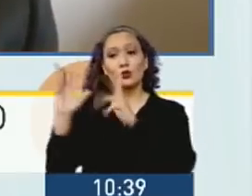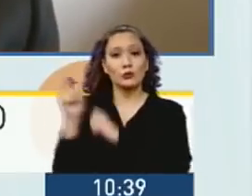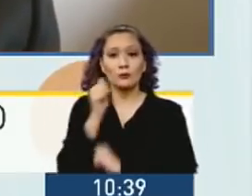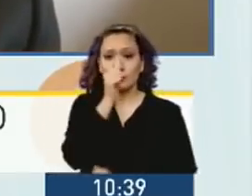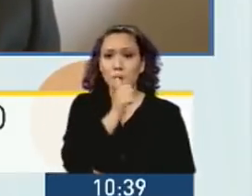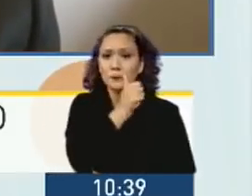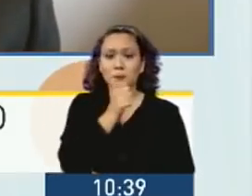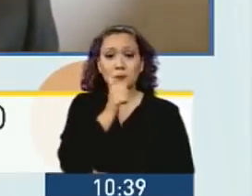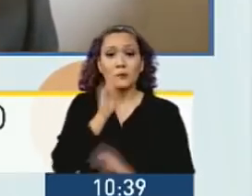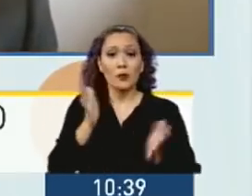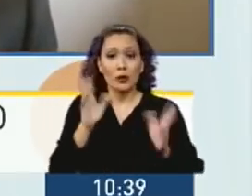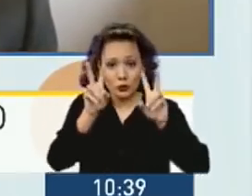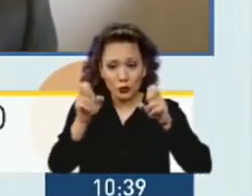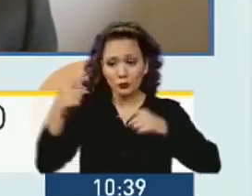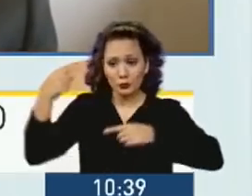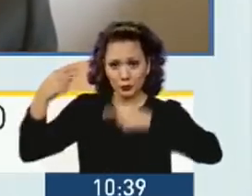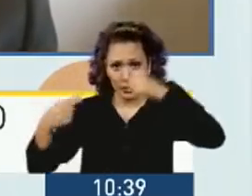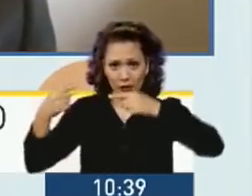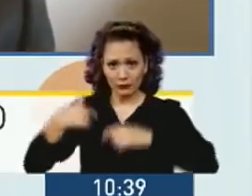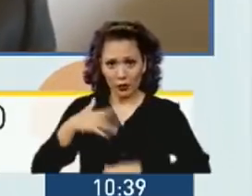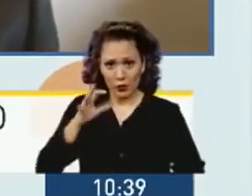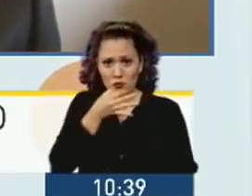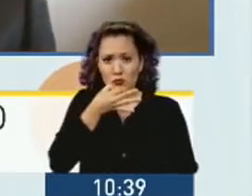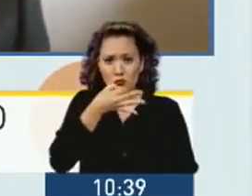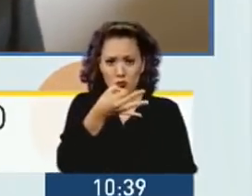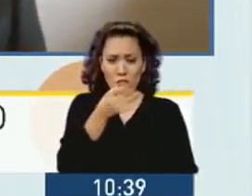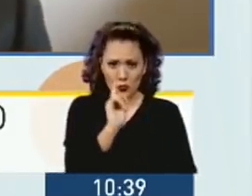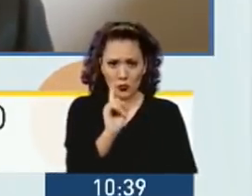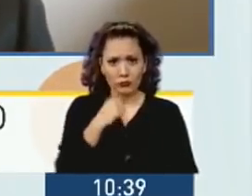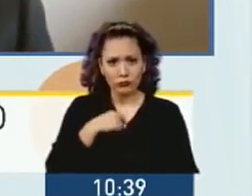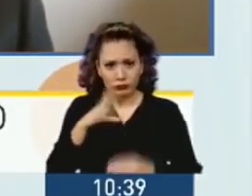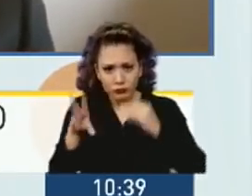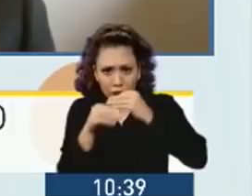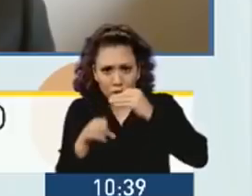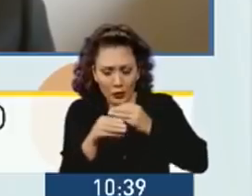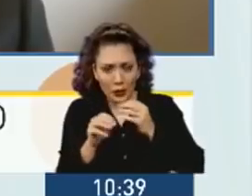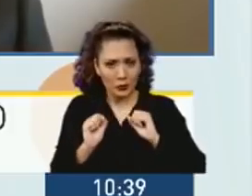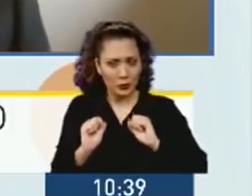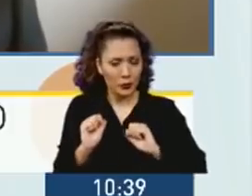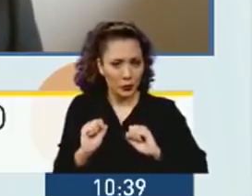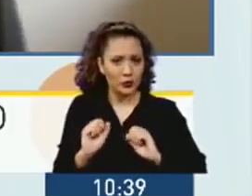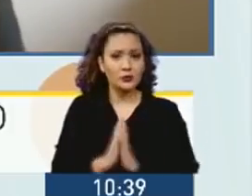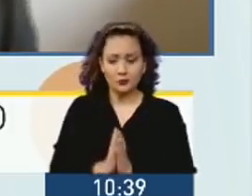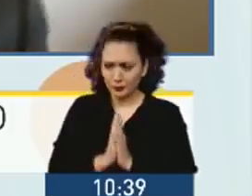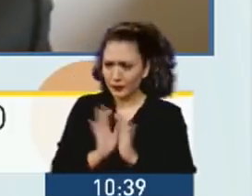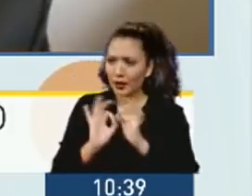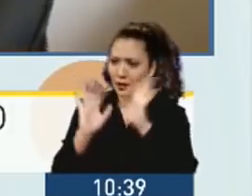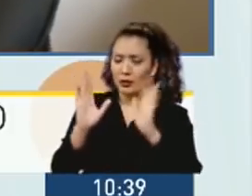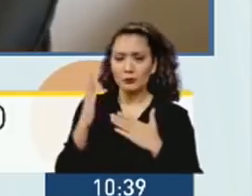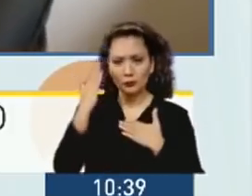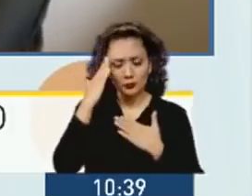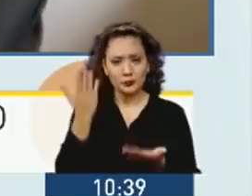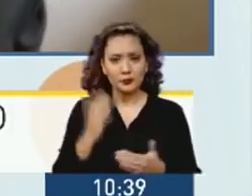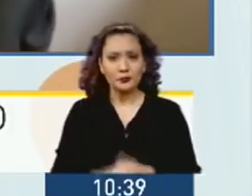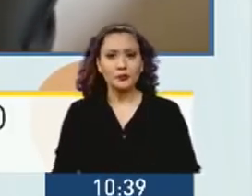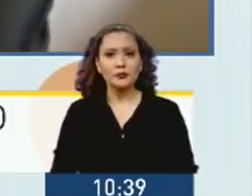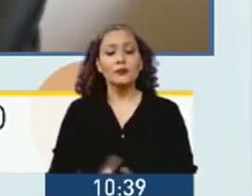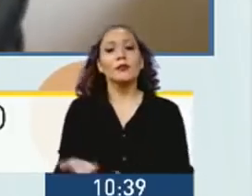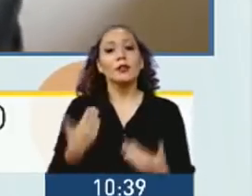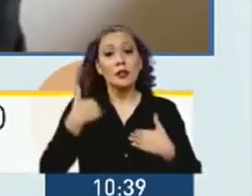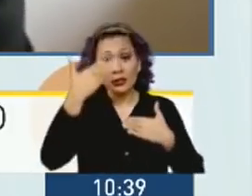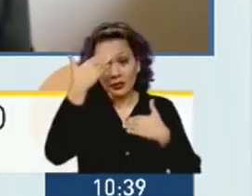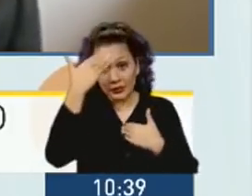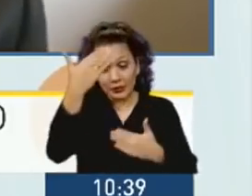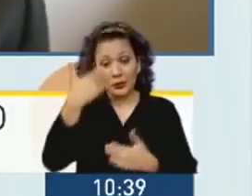Lacombe, sobre o debate, você me permitiria só apontar algumas coisas? Sim, claro. Por favor. Tá, eu agradeço, porque assim, só do ponto de vista